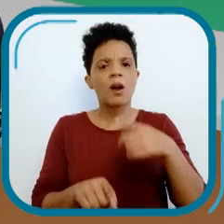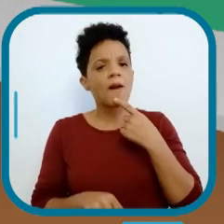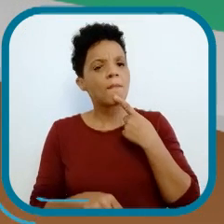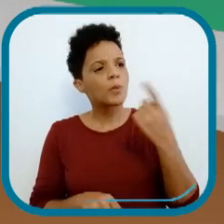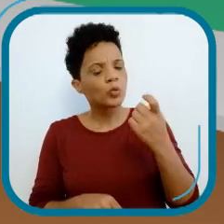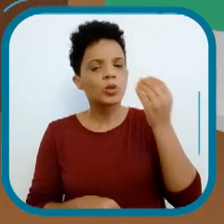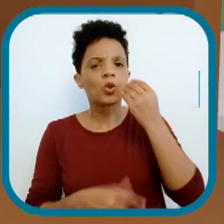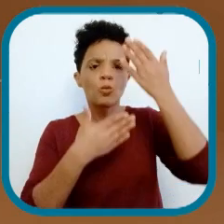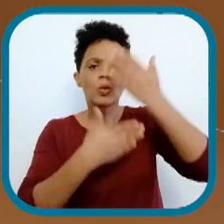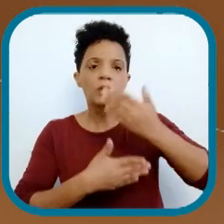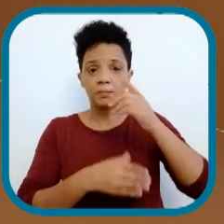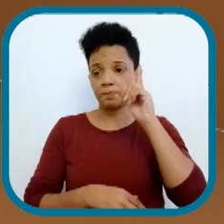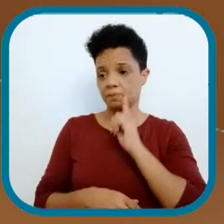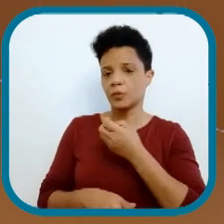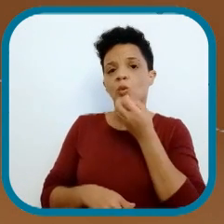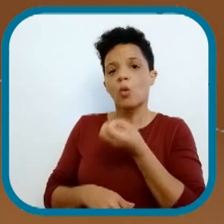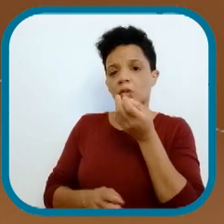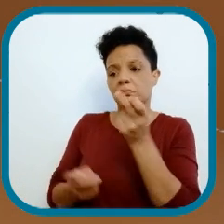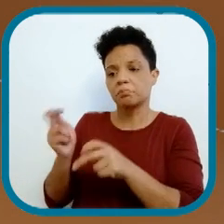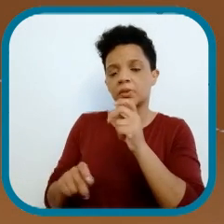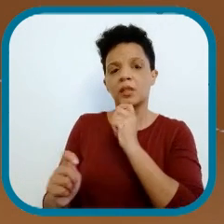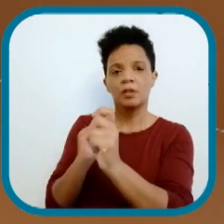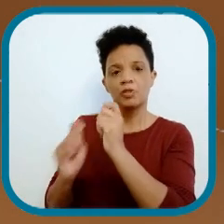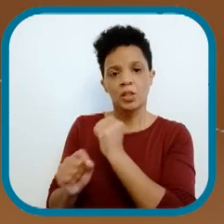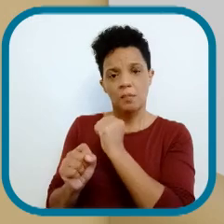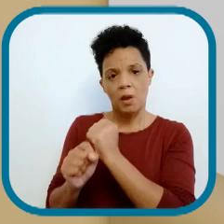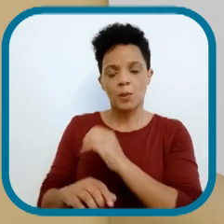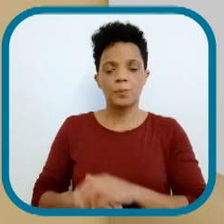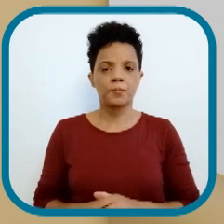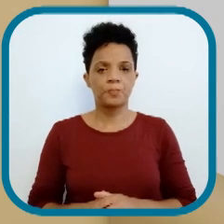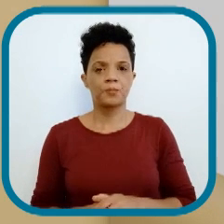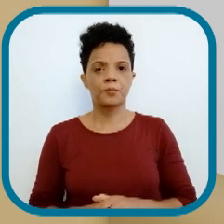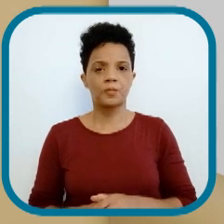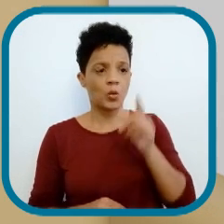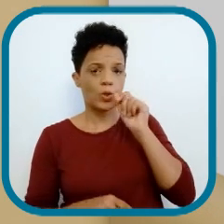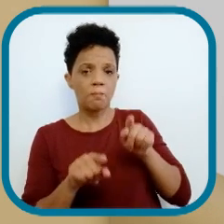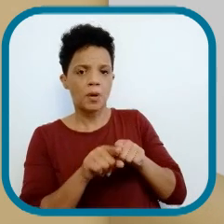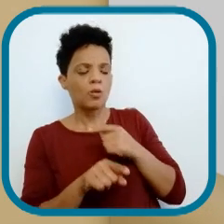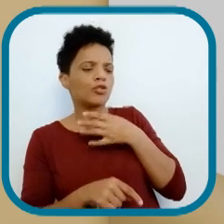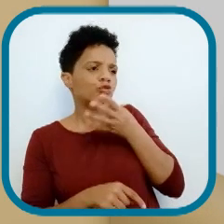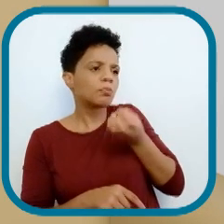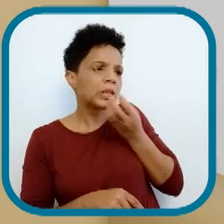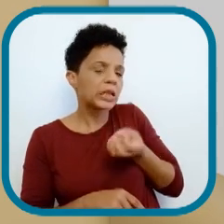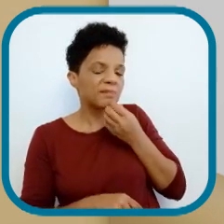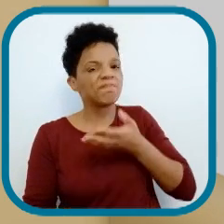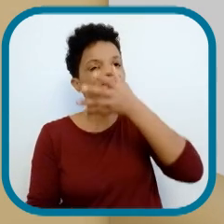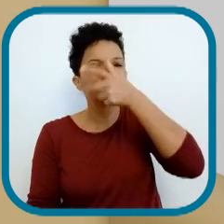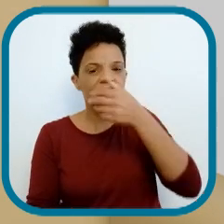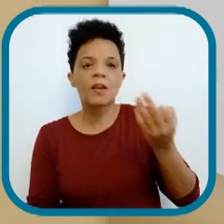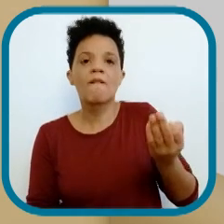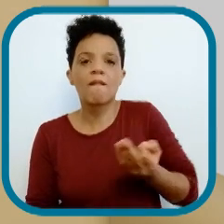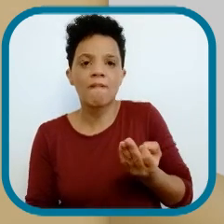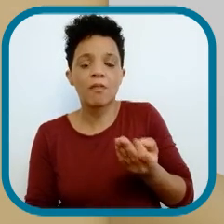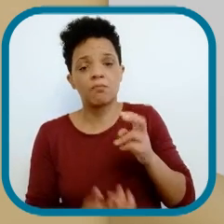quer saber como lhe correu o dia. Luana conta-lhe o que se passou na entrevista de emprego. O irmão explica-lhe